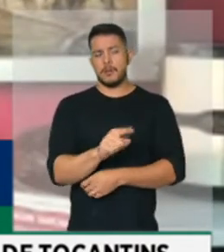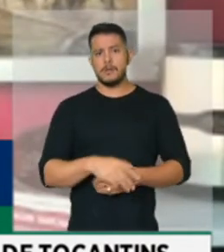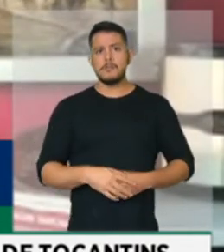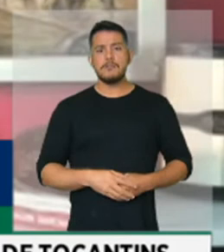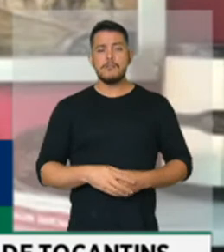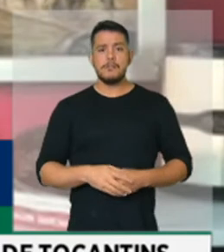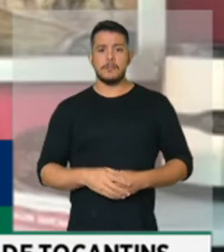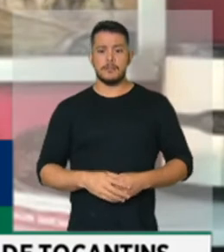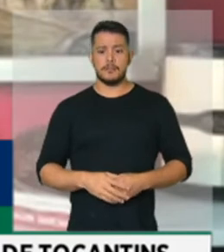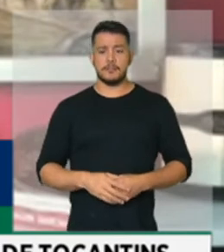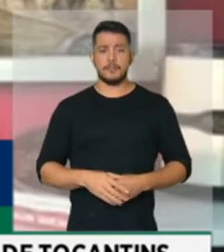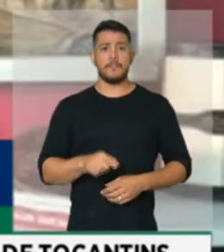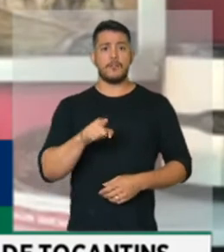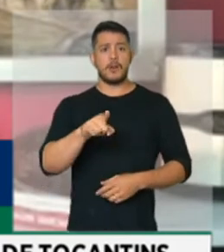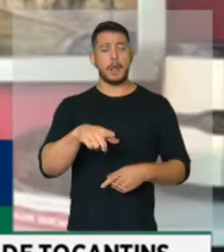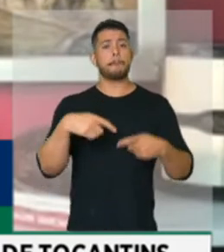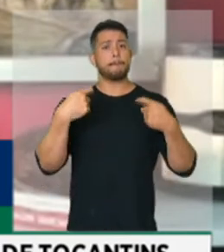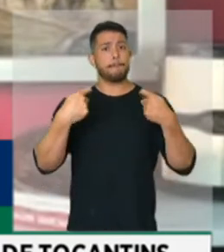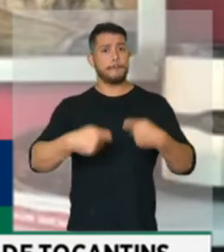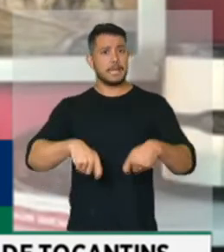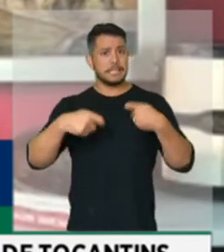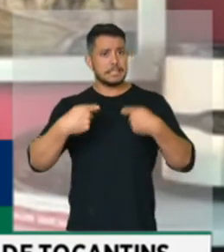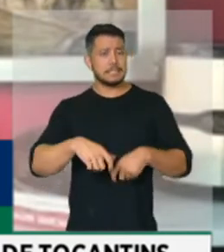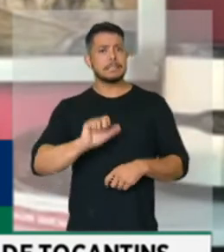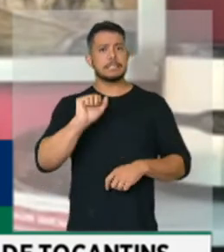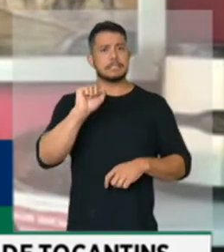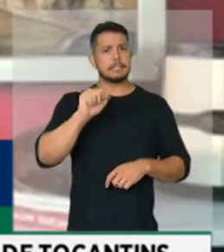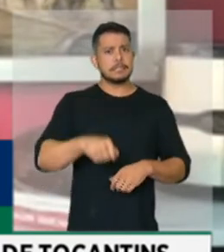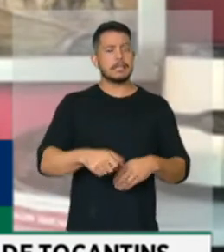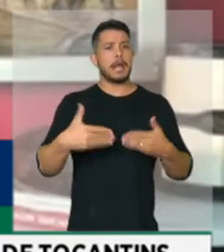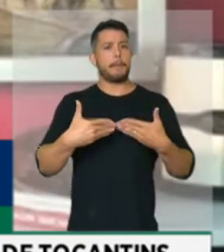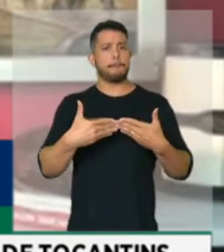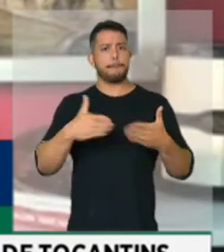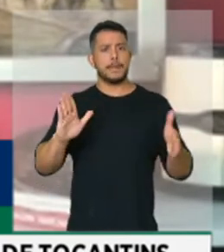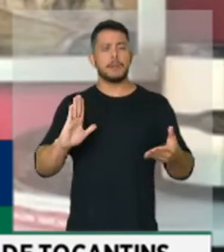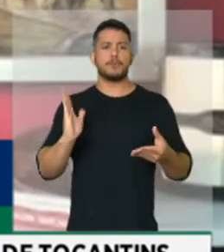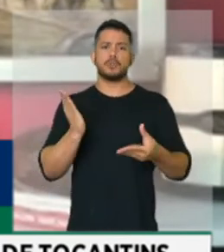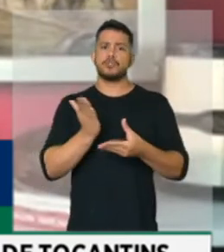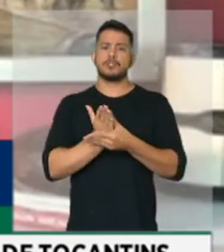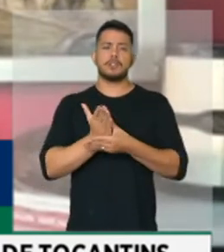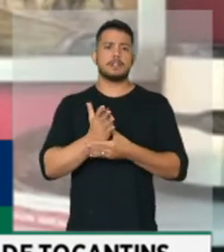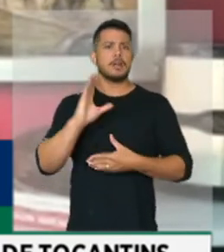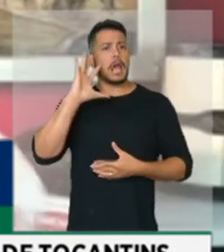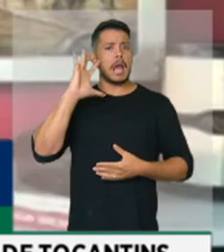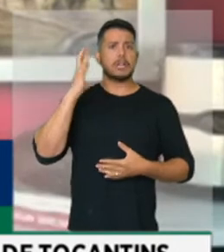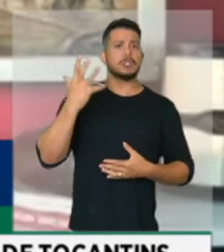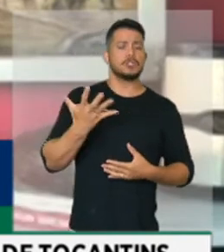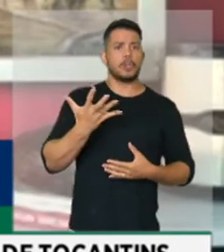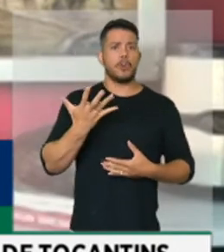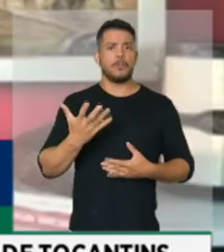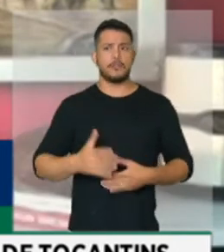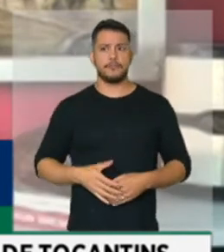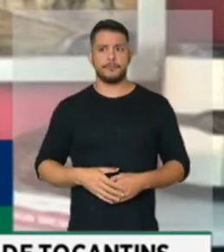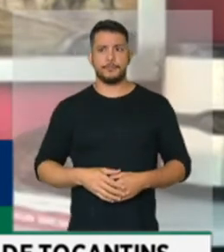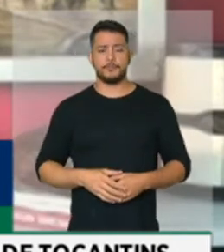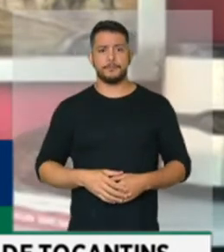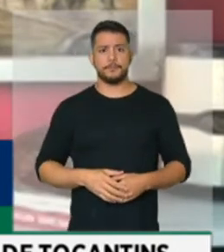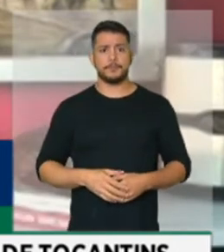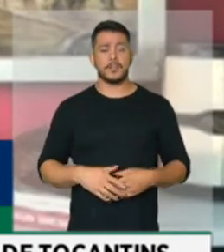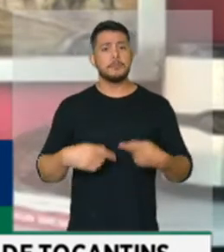Então, abra o pedido de impeachment, decida pelo menos, se vai decidir contrariamente, pelo menos